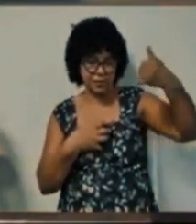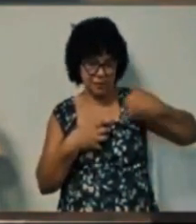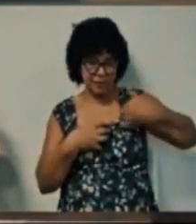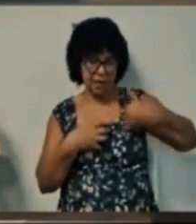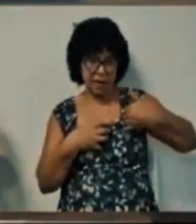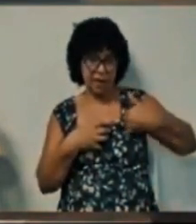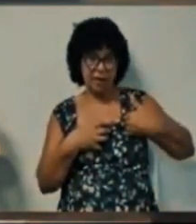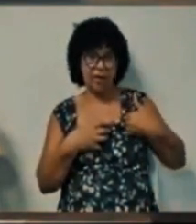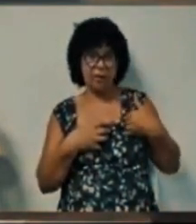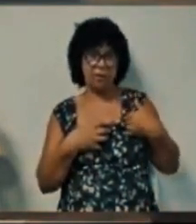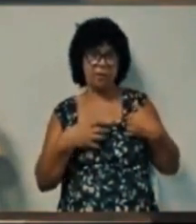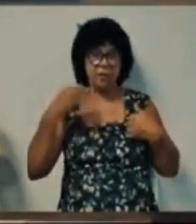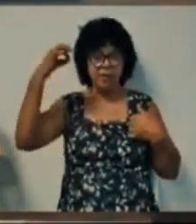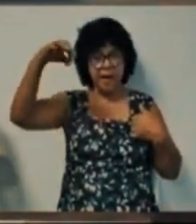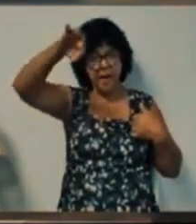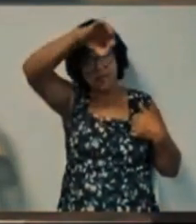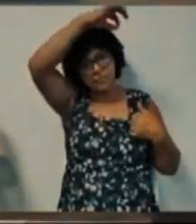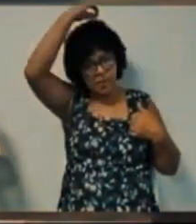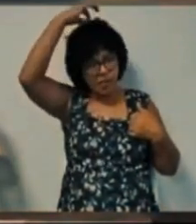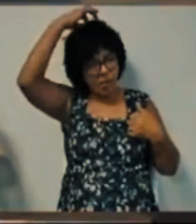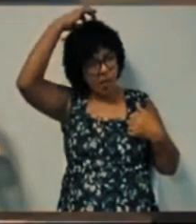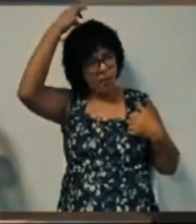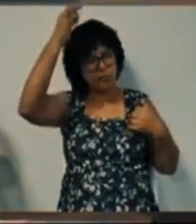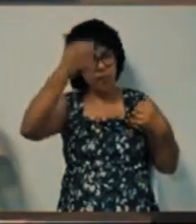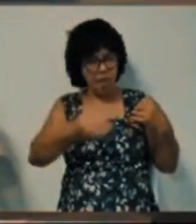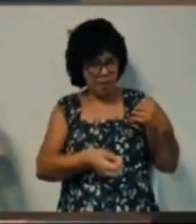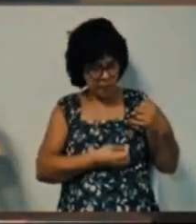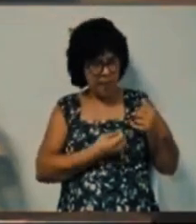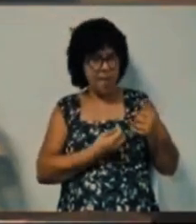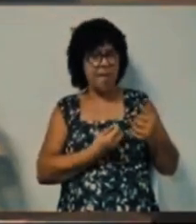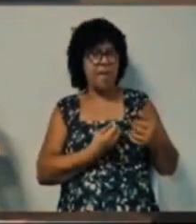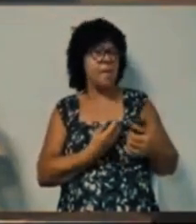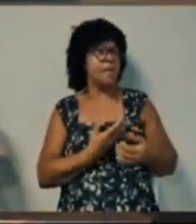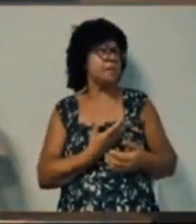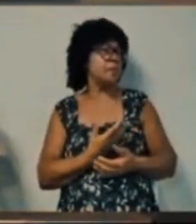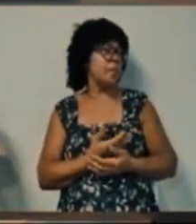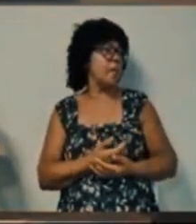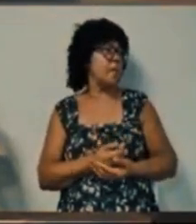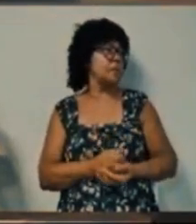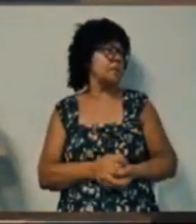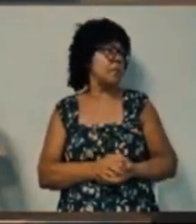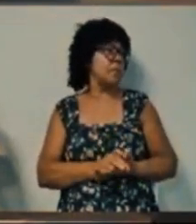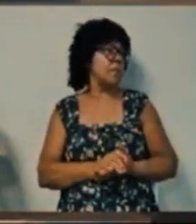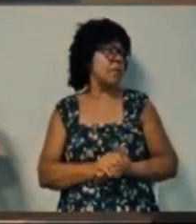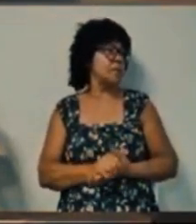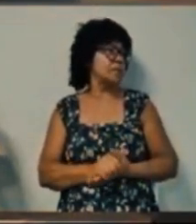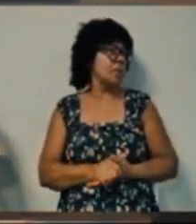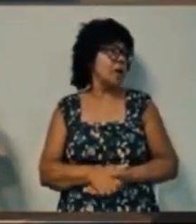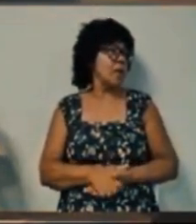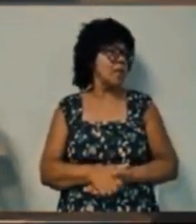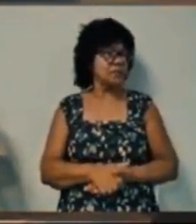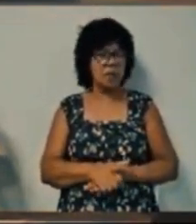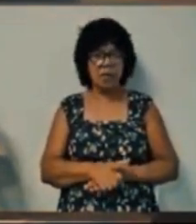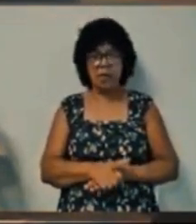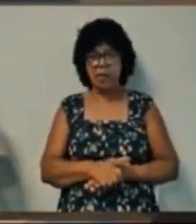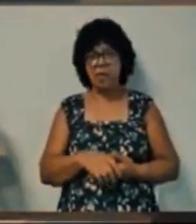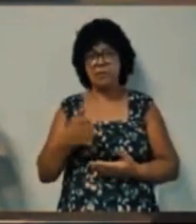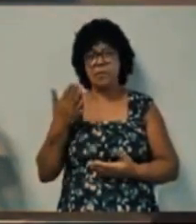é espírito e vida. Eu estava discipulando um